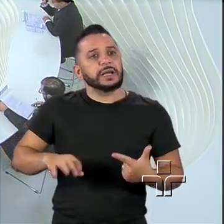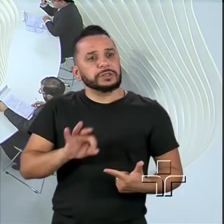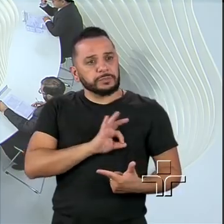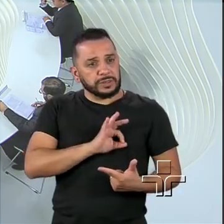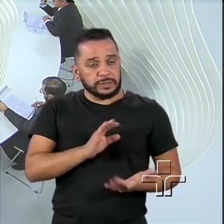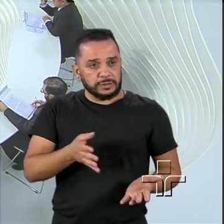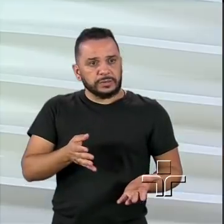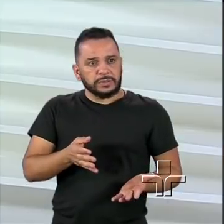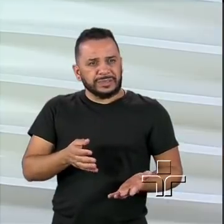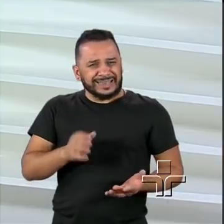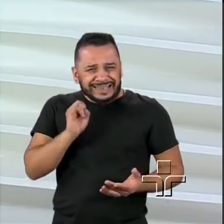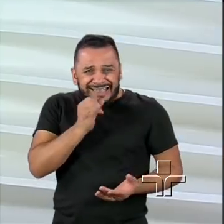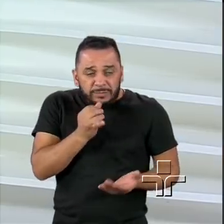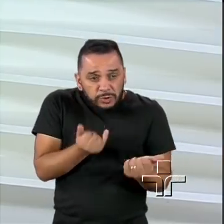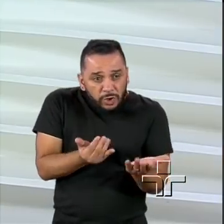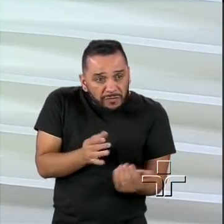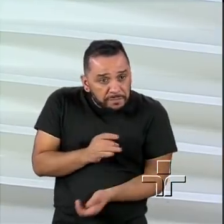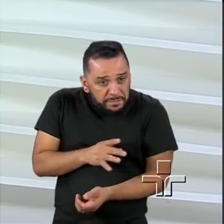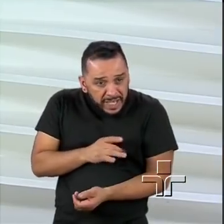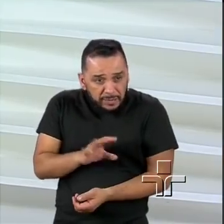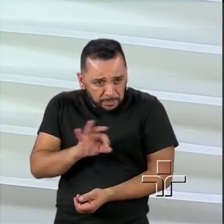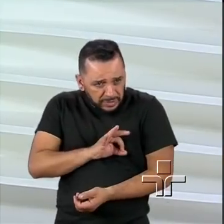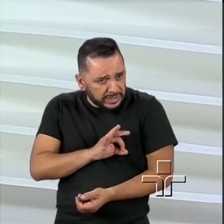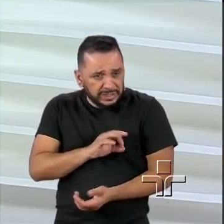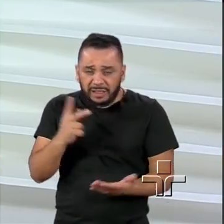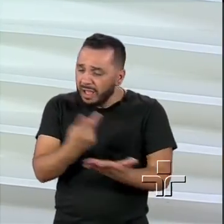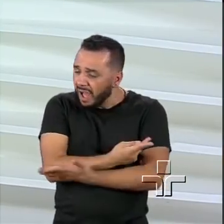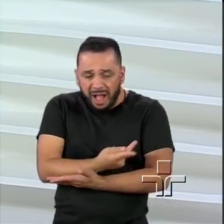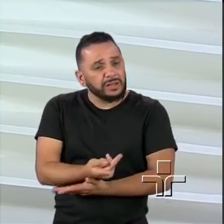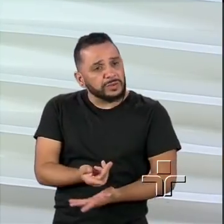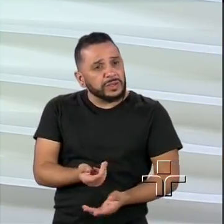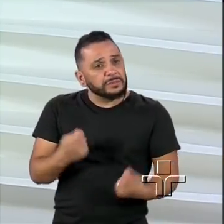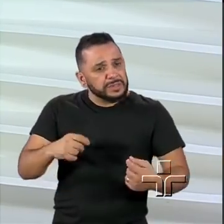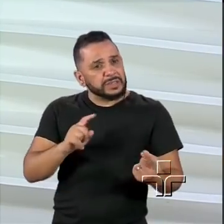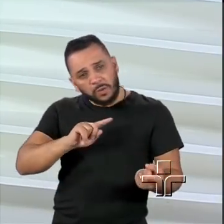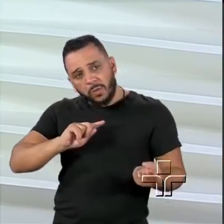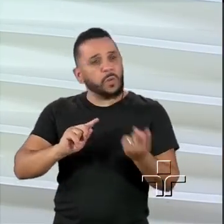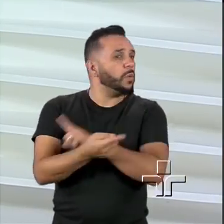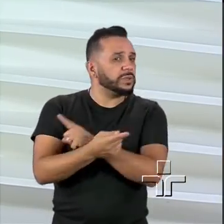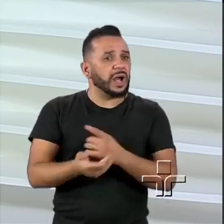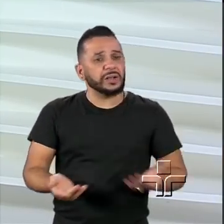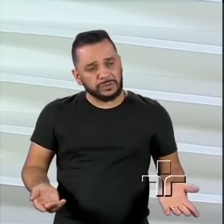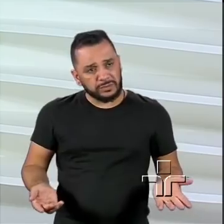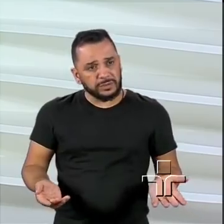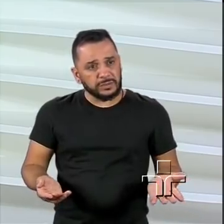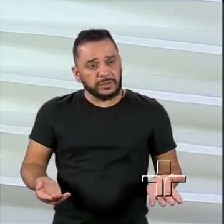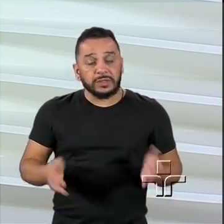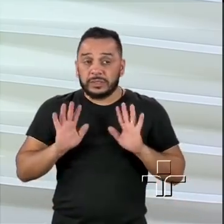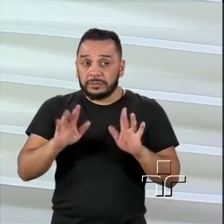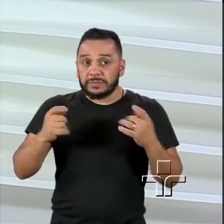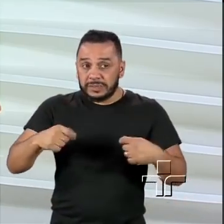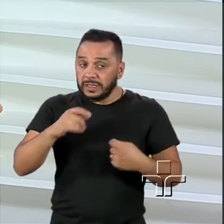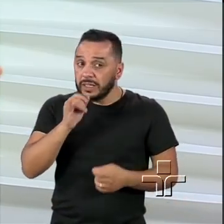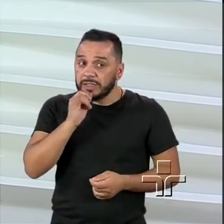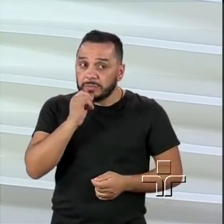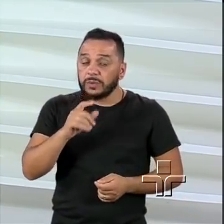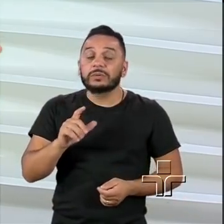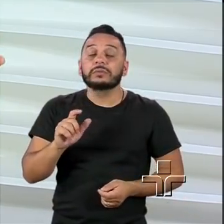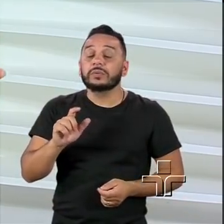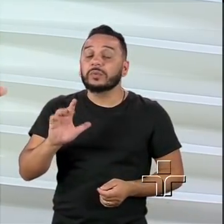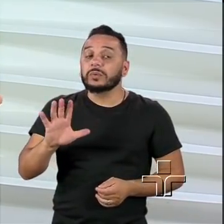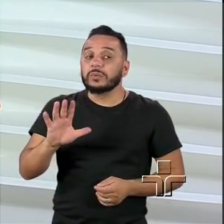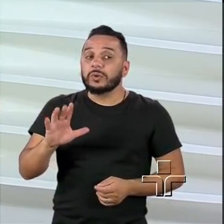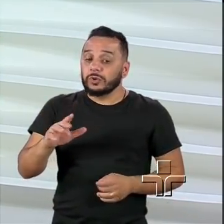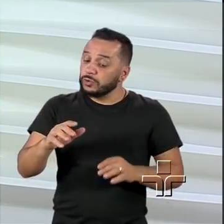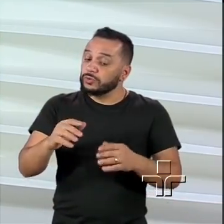polícia, tem alguma coisa errada. Nós precisamos inverter esse processo. É preciso a partir da lógica do direito